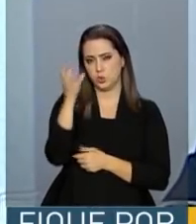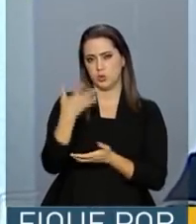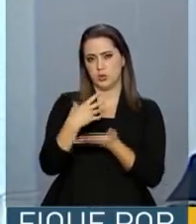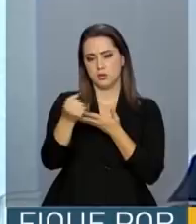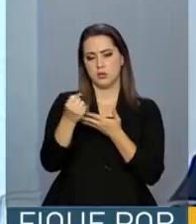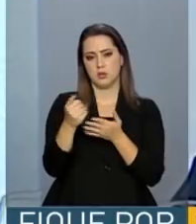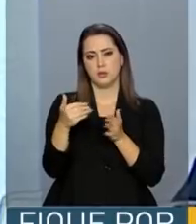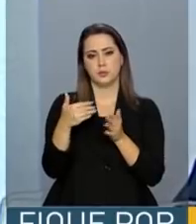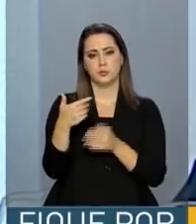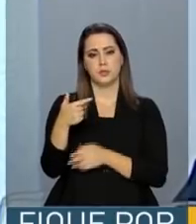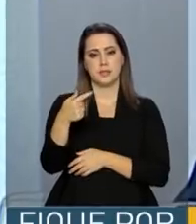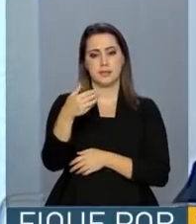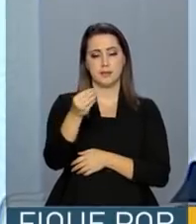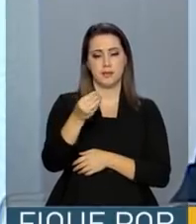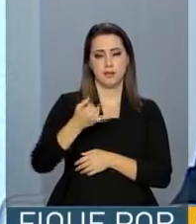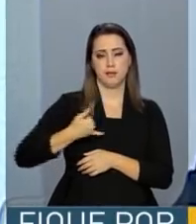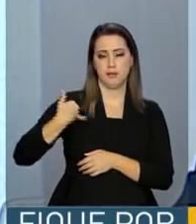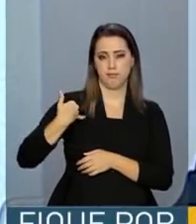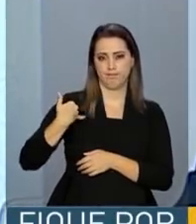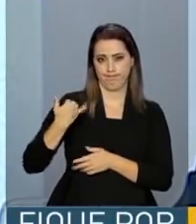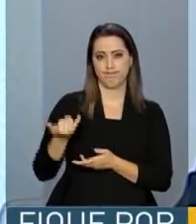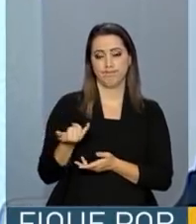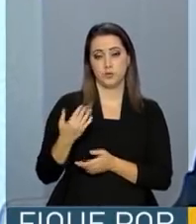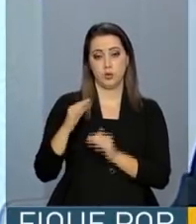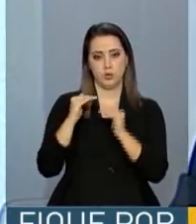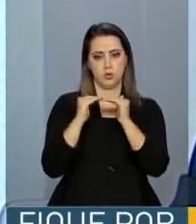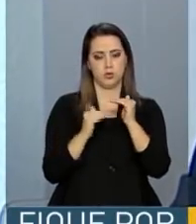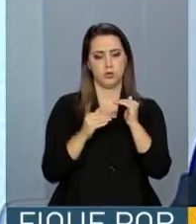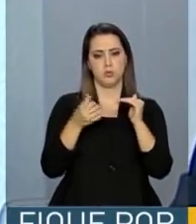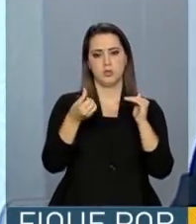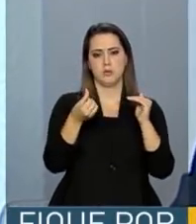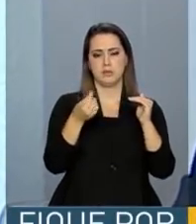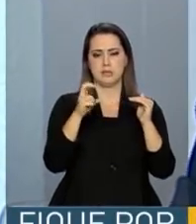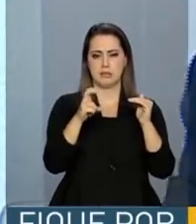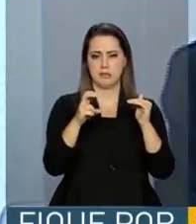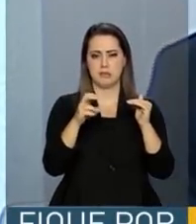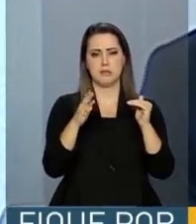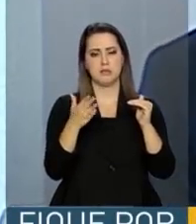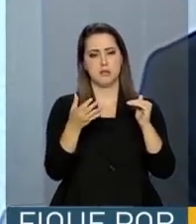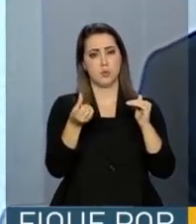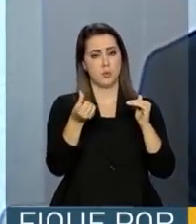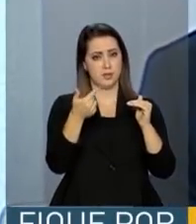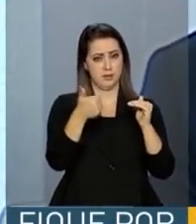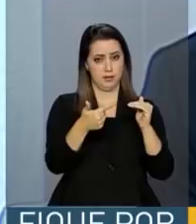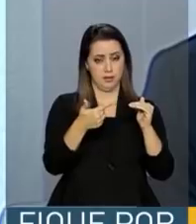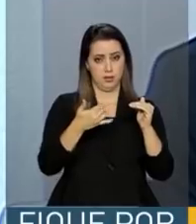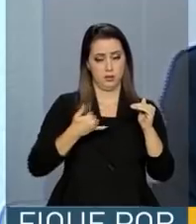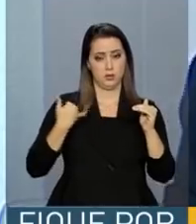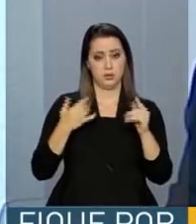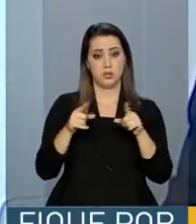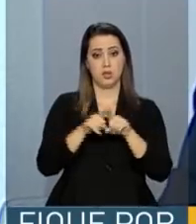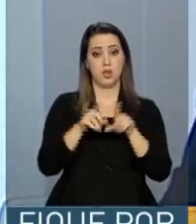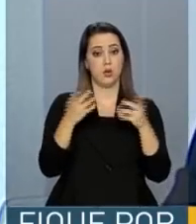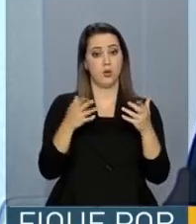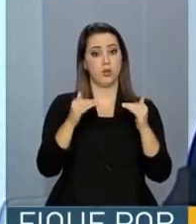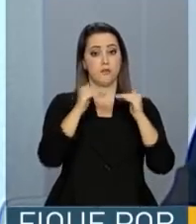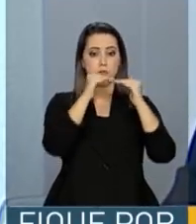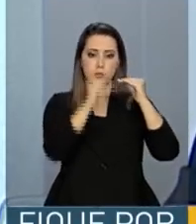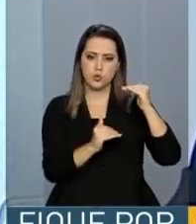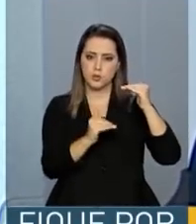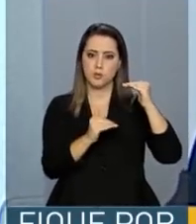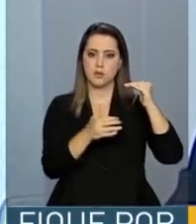quando fizesse 70 anos nós reduzimos 6562 e aqui do mundo disse à epa nós vamos reduzir para 60